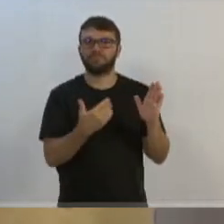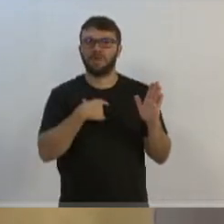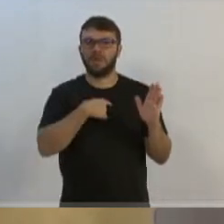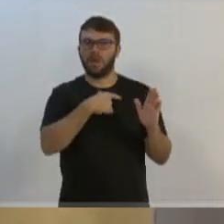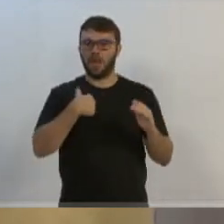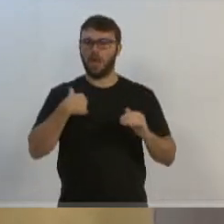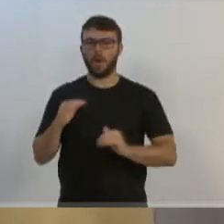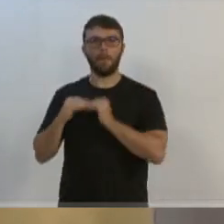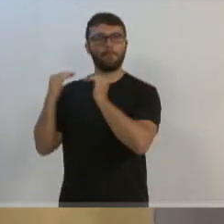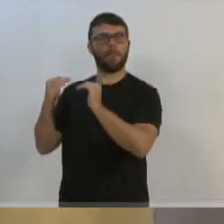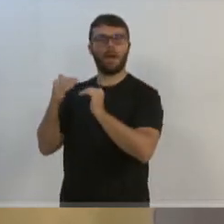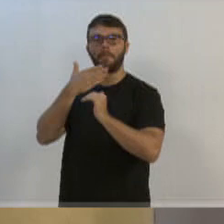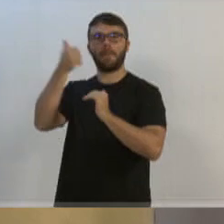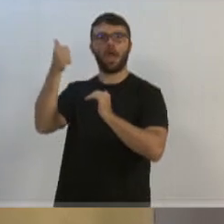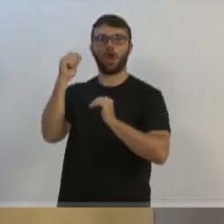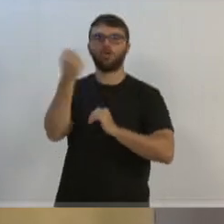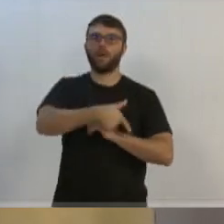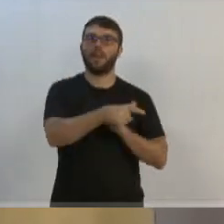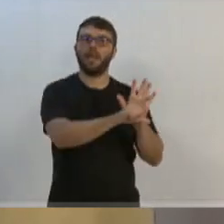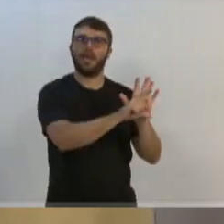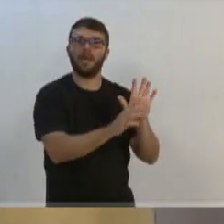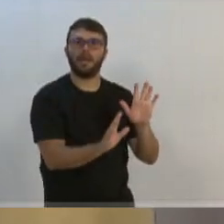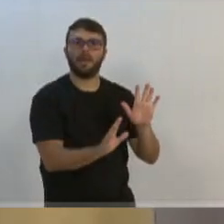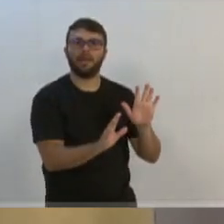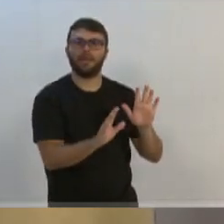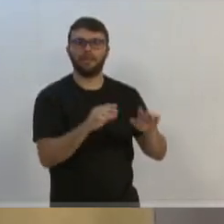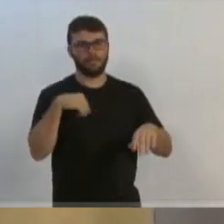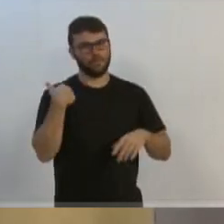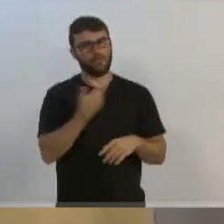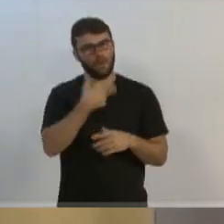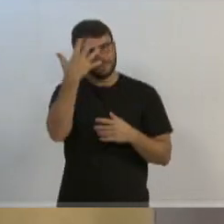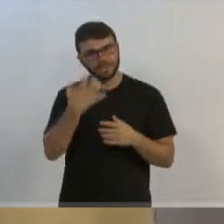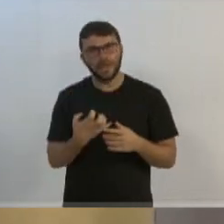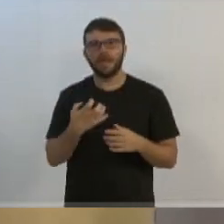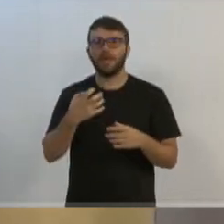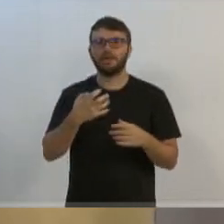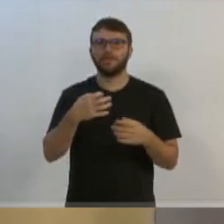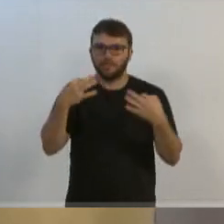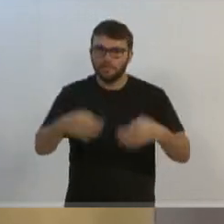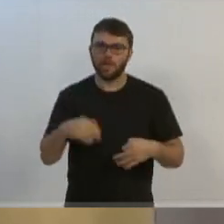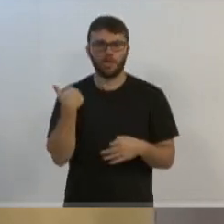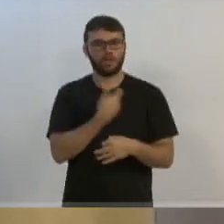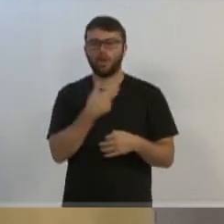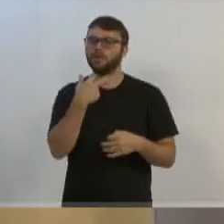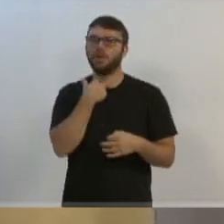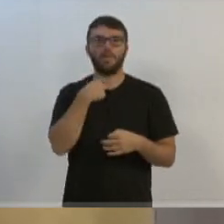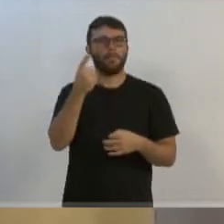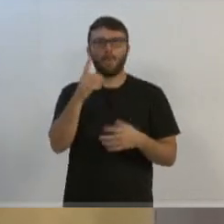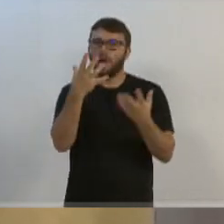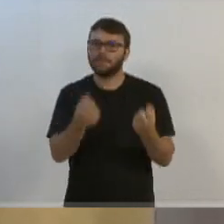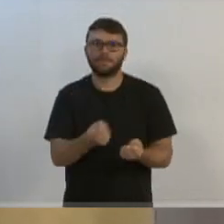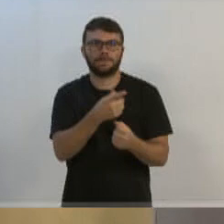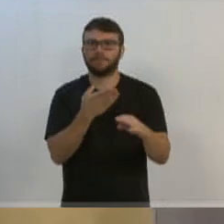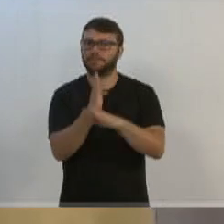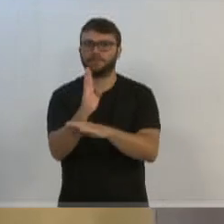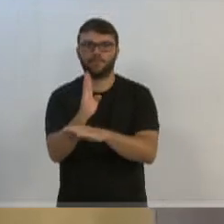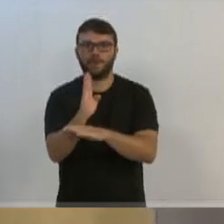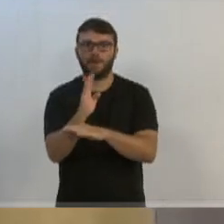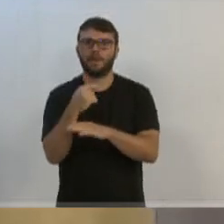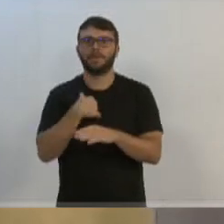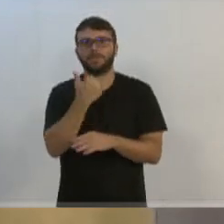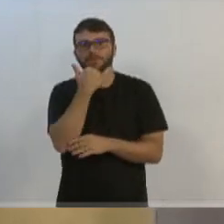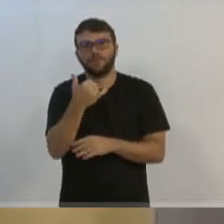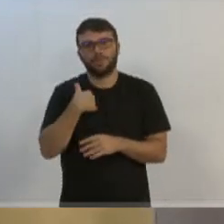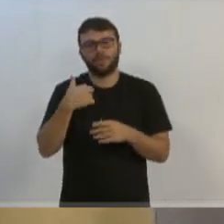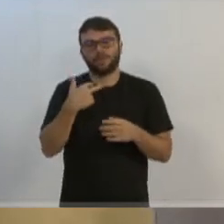o que o prefeito Mário está fazendo aqui. Isso é muito, mas é muito grave, gente. Não podemos deixar que isso seja aprovado. Infelizmente, hoje não posso